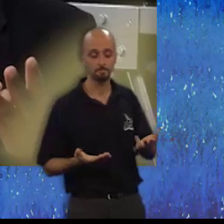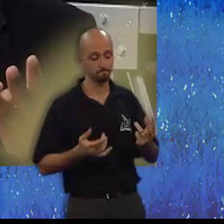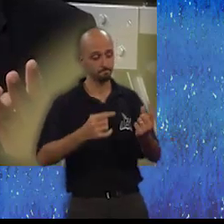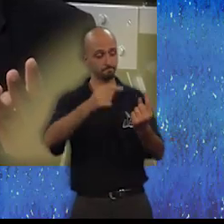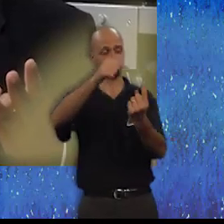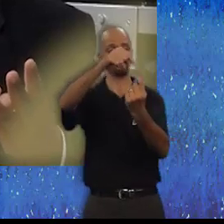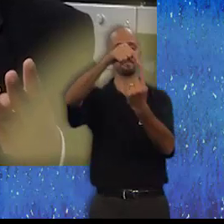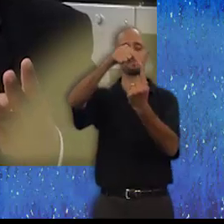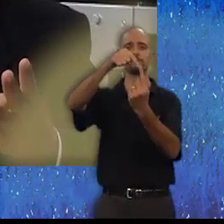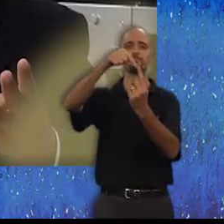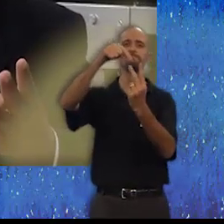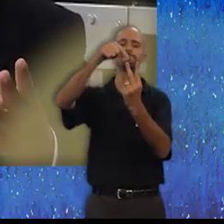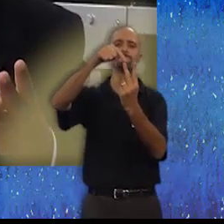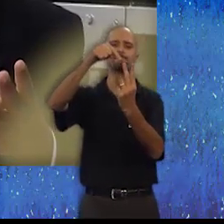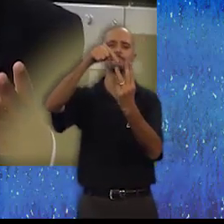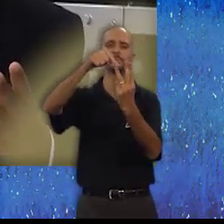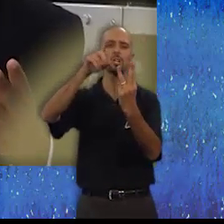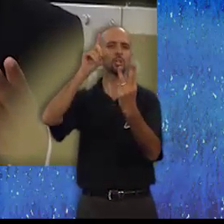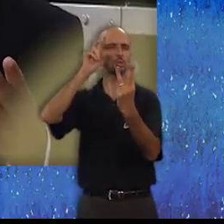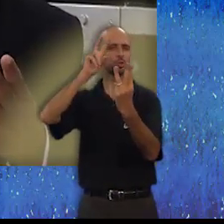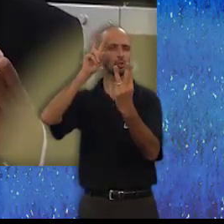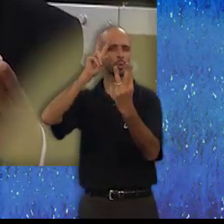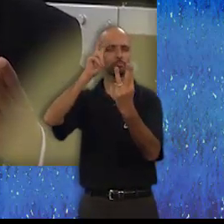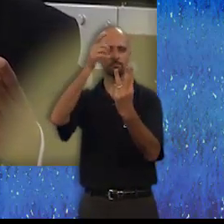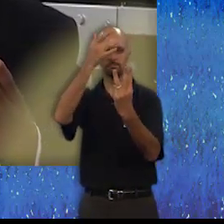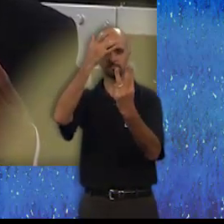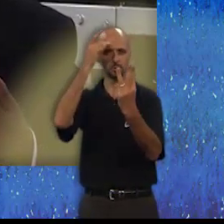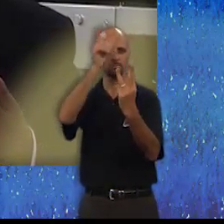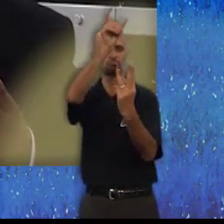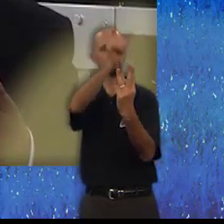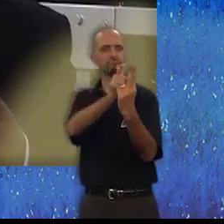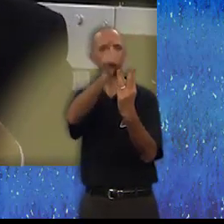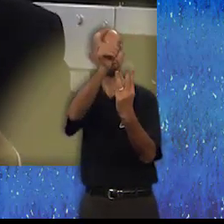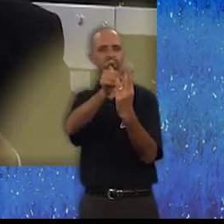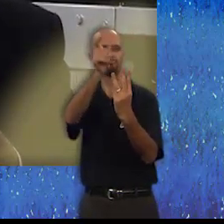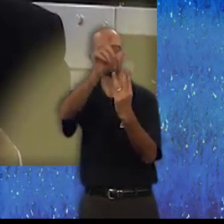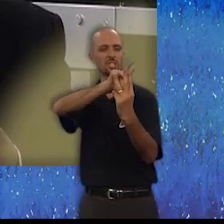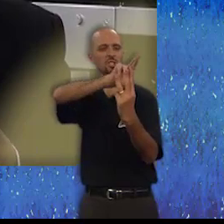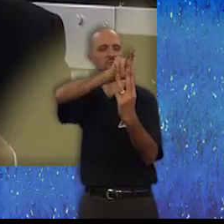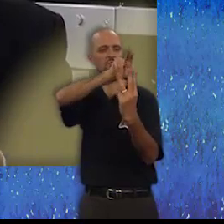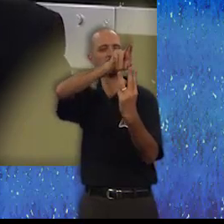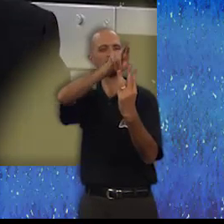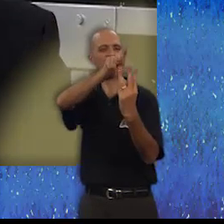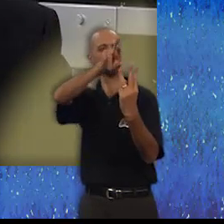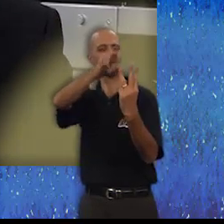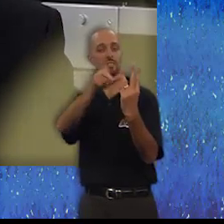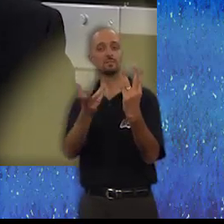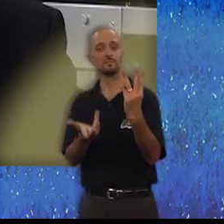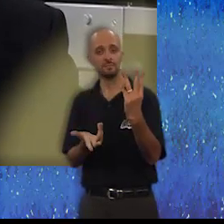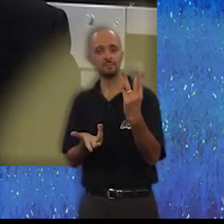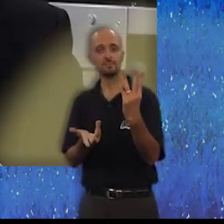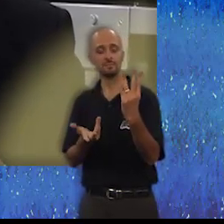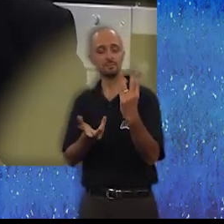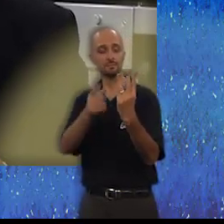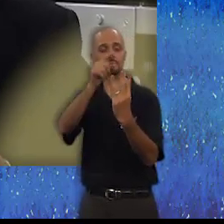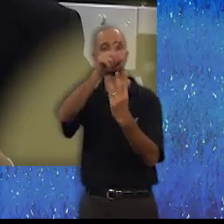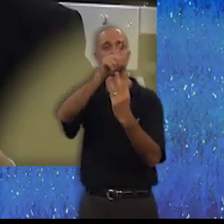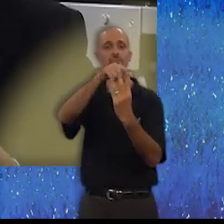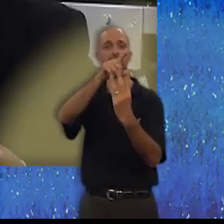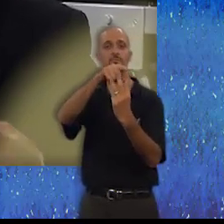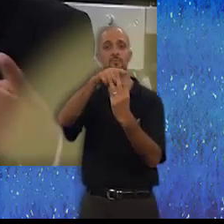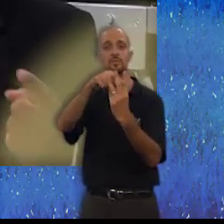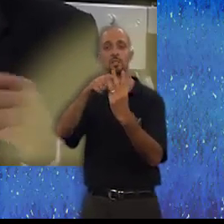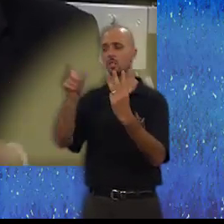3 histórias. 3 situações diferentes e interessantes. A